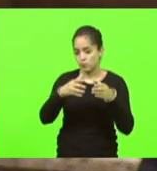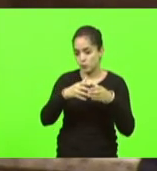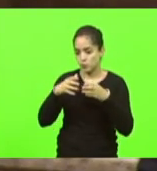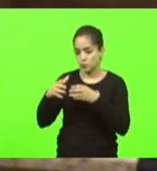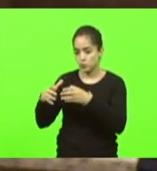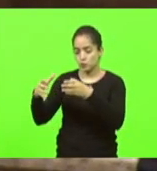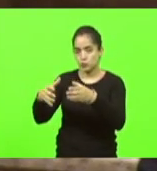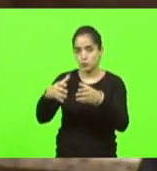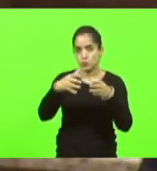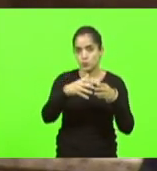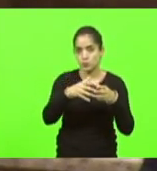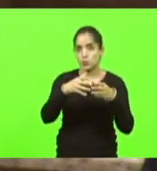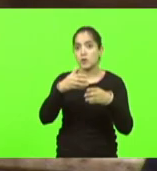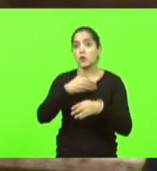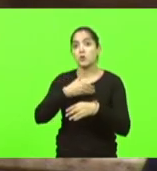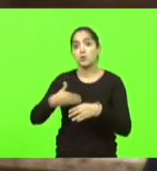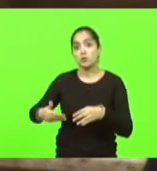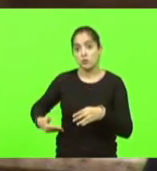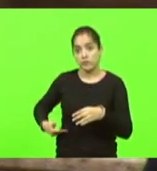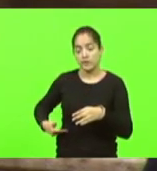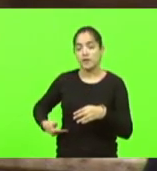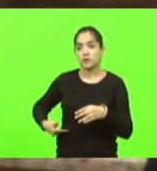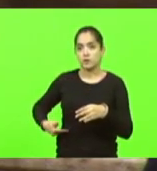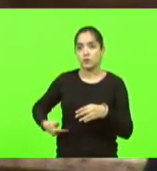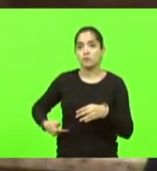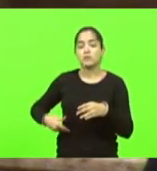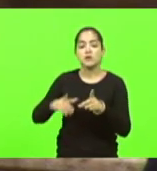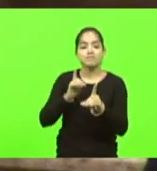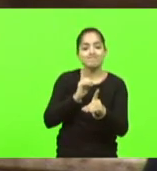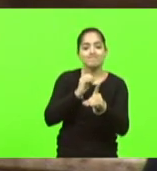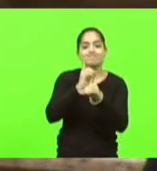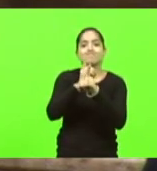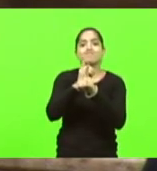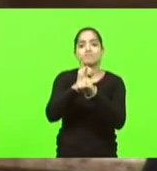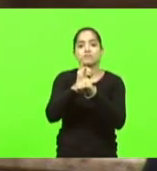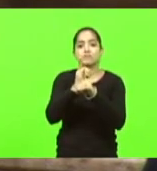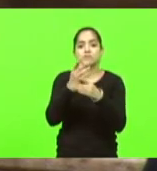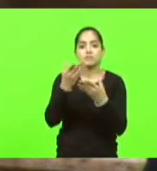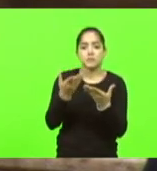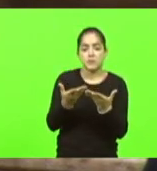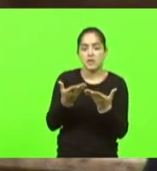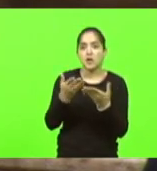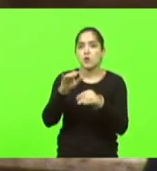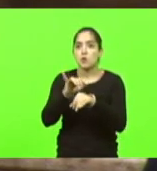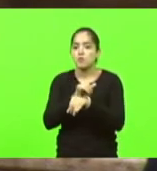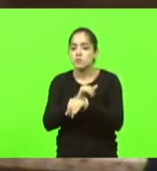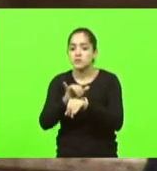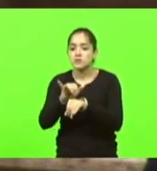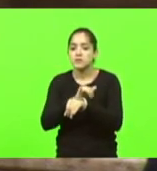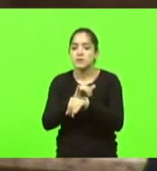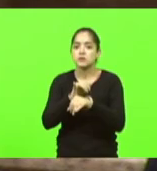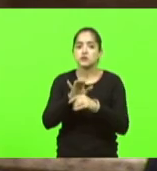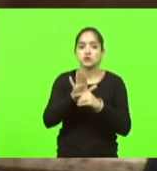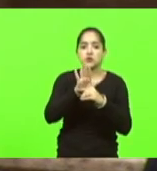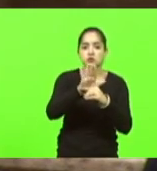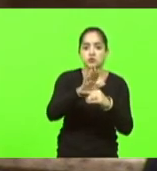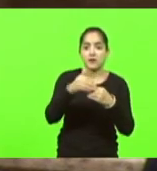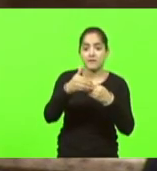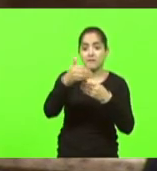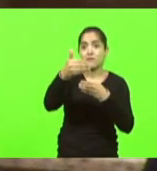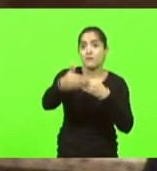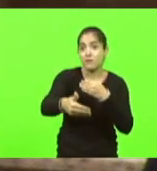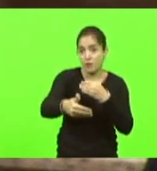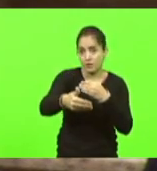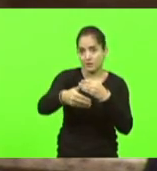deputada Paulinha junto com o governo nós vamos encontrar uma maneira de compensar isso fora da